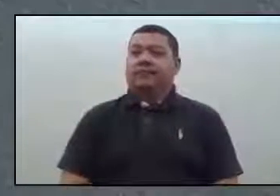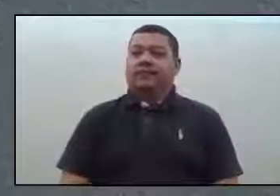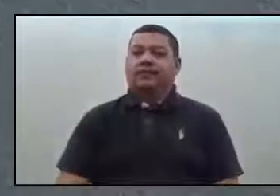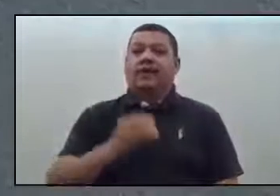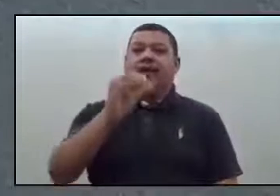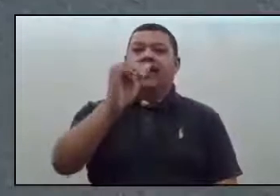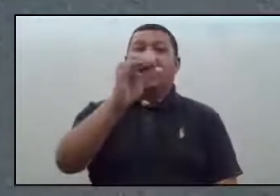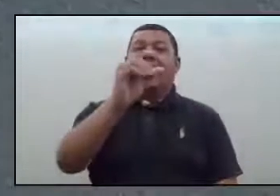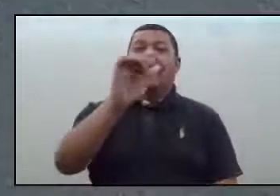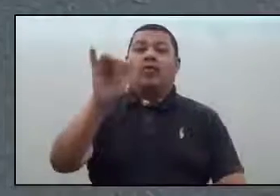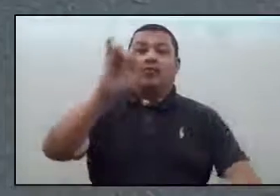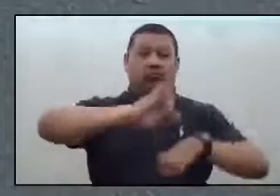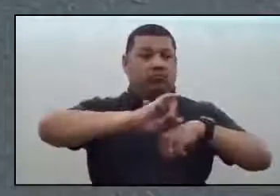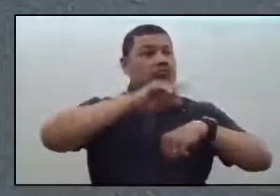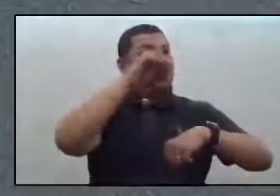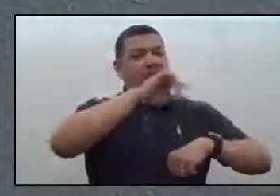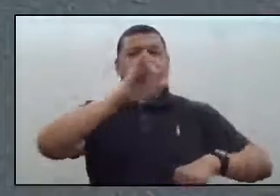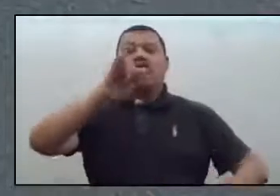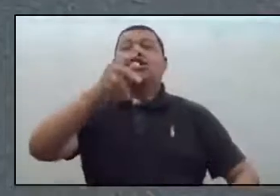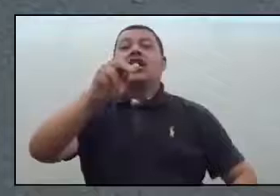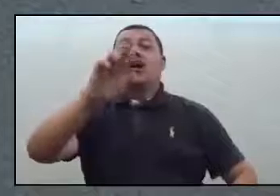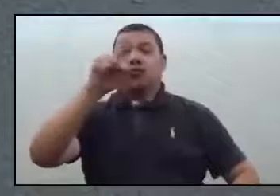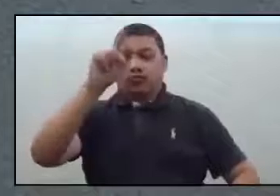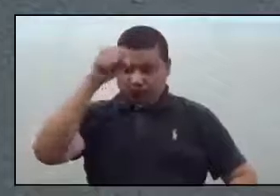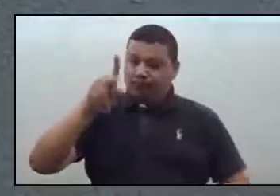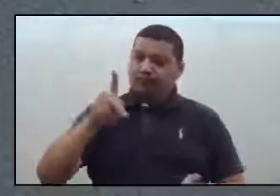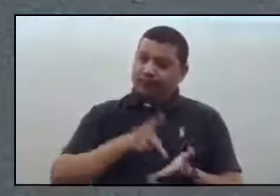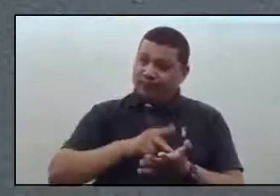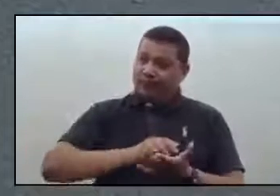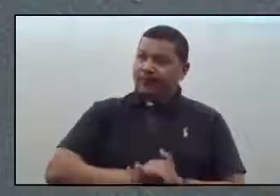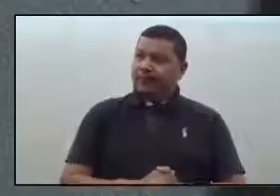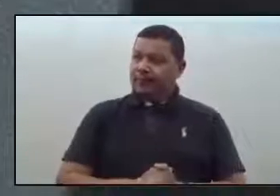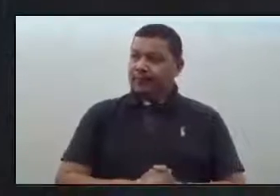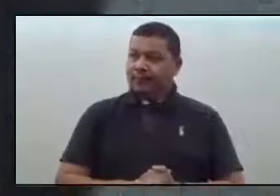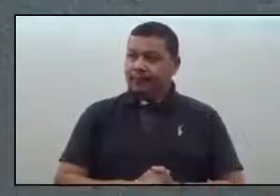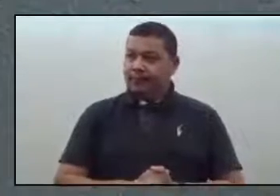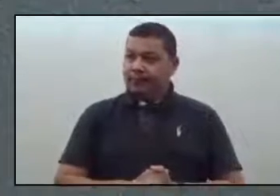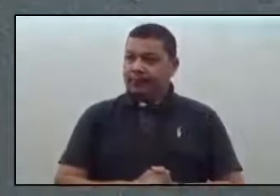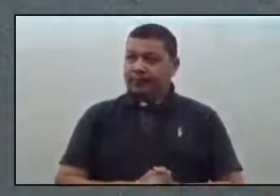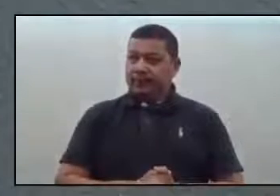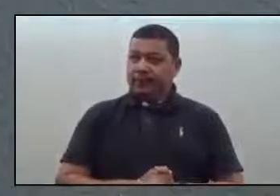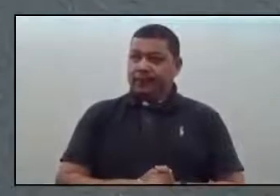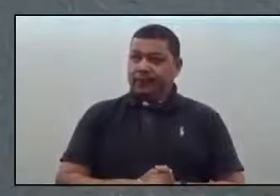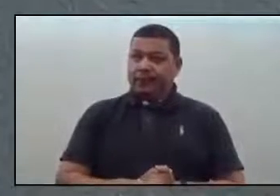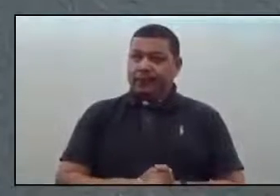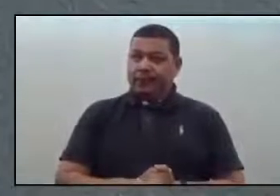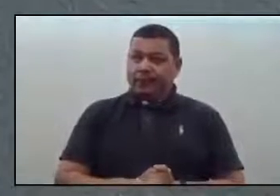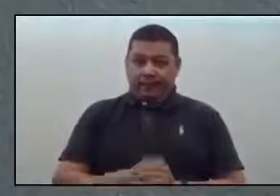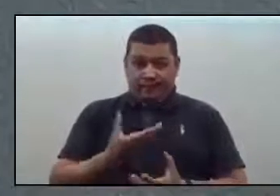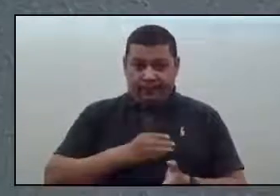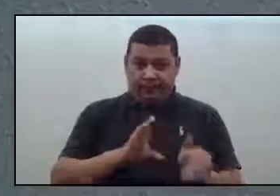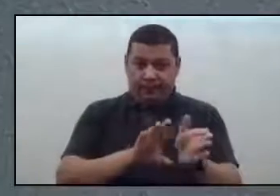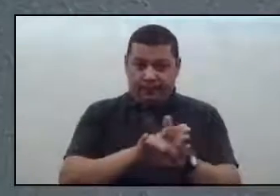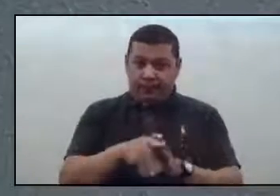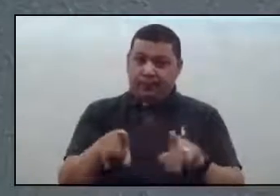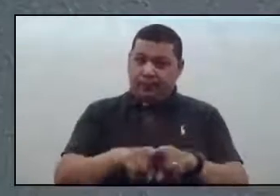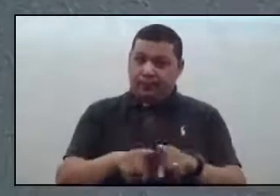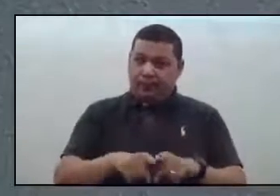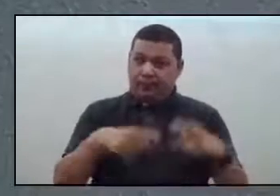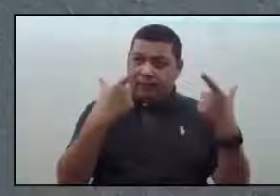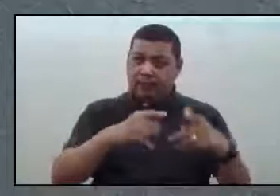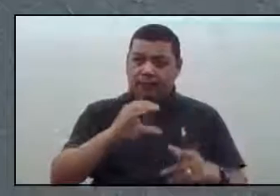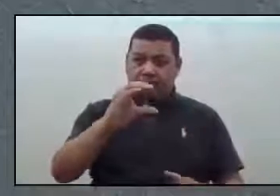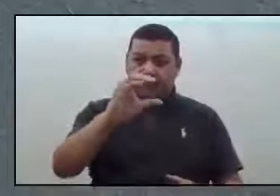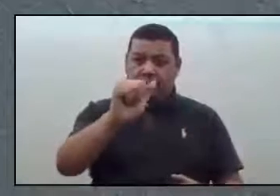méritos, inclusive. E nós queremos ser também relevantes, queremos ser aí Cacoal, a terra do cacau e